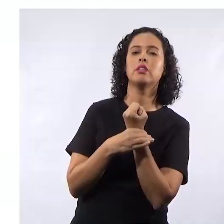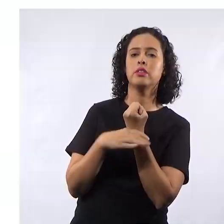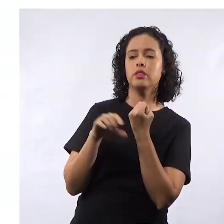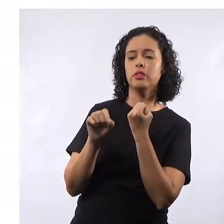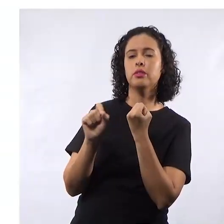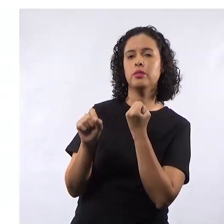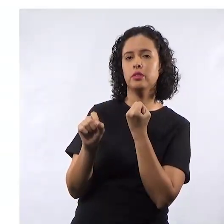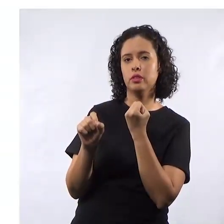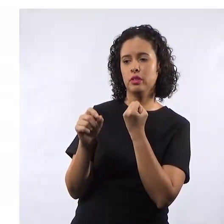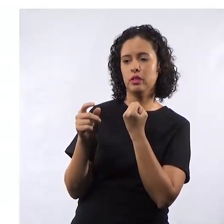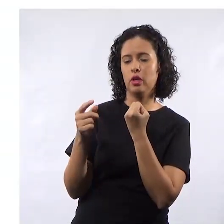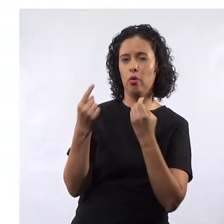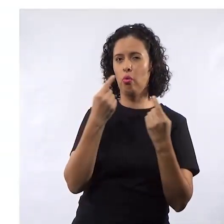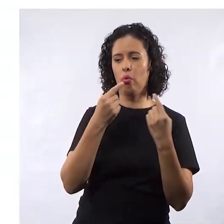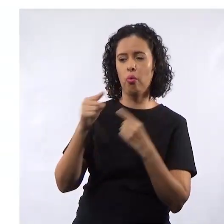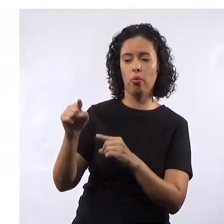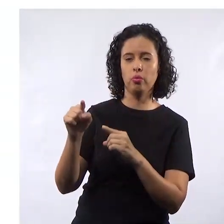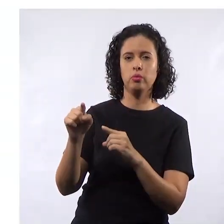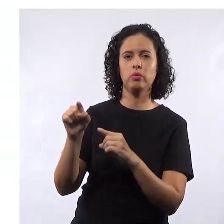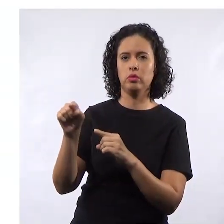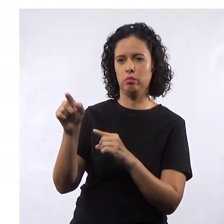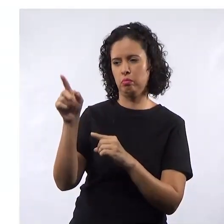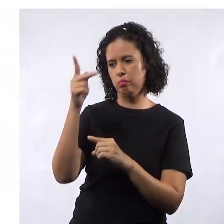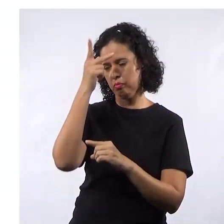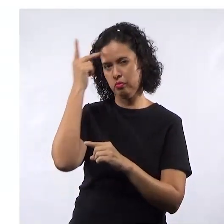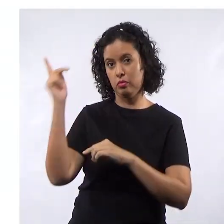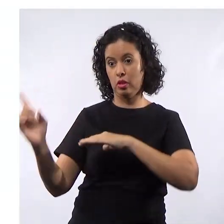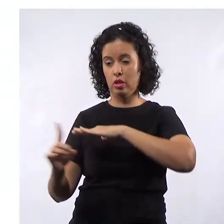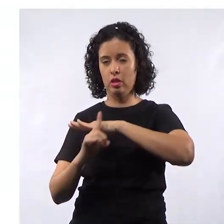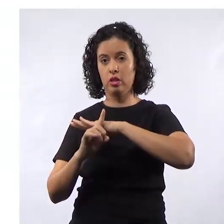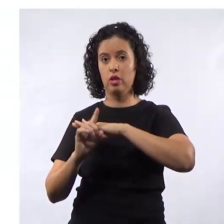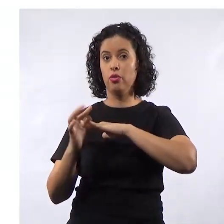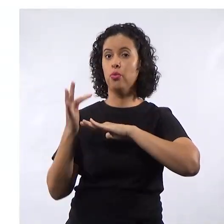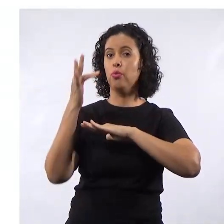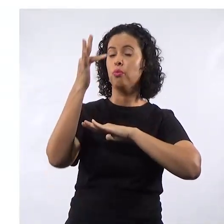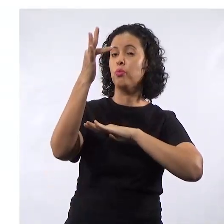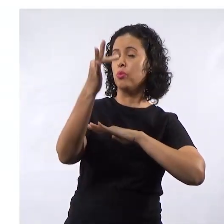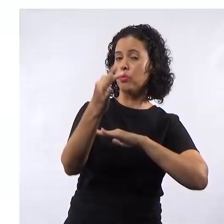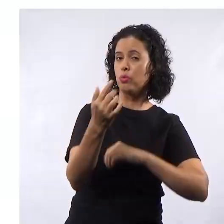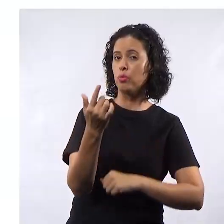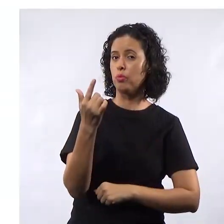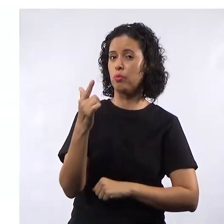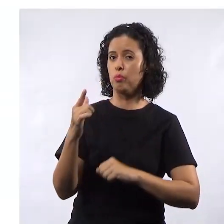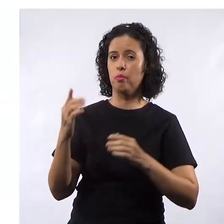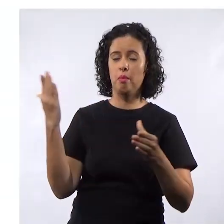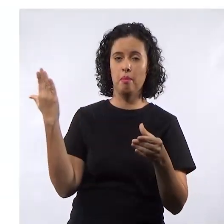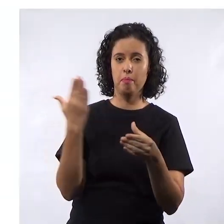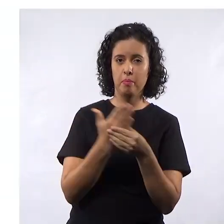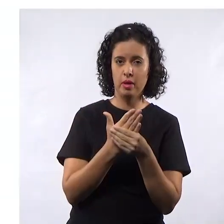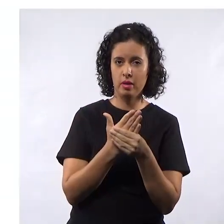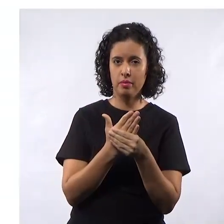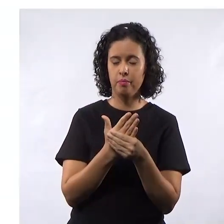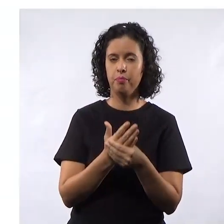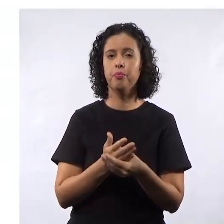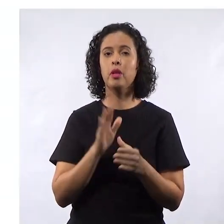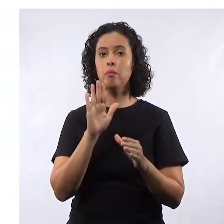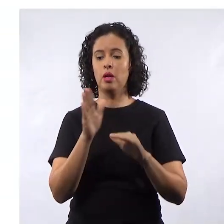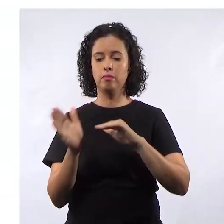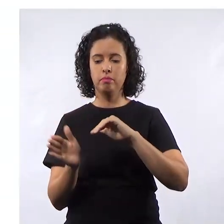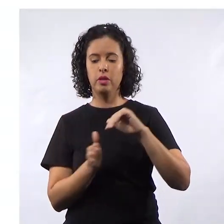não possibilitar ações judiciais no futuro, logicamente. Mas a partir de agora eu quero que você comece a pensar como